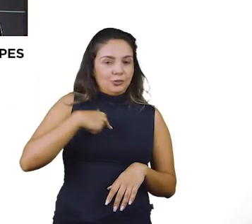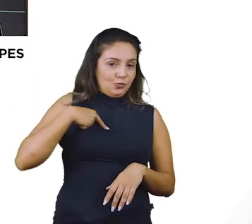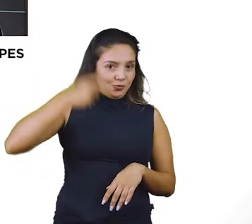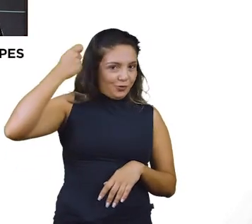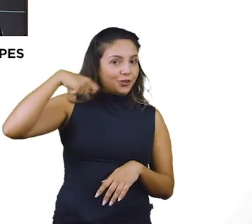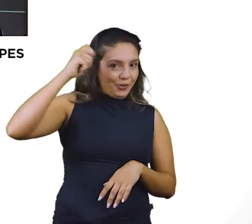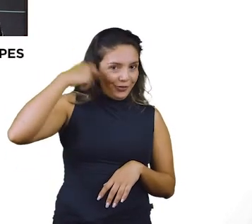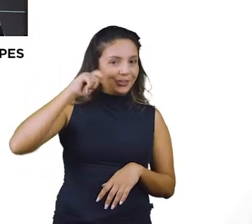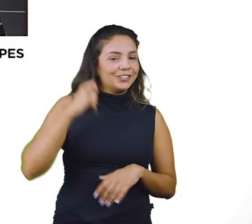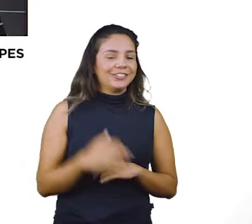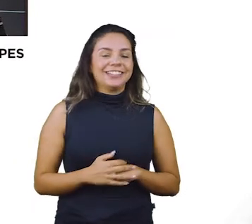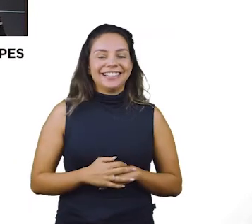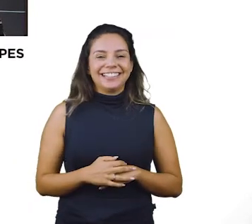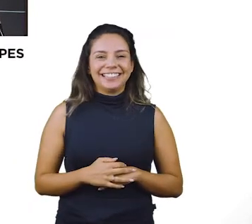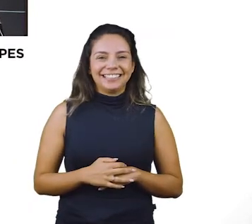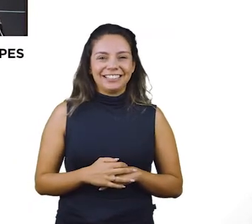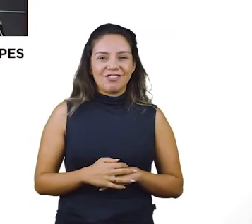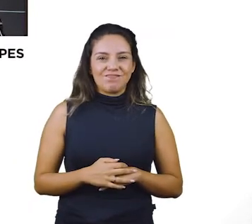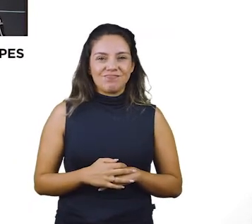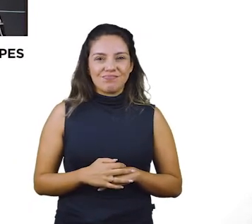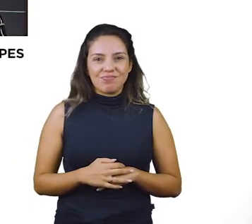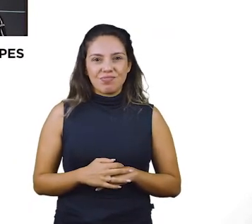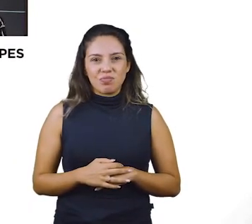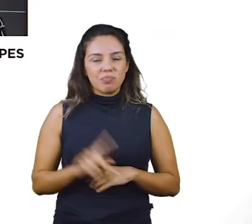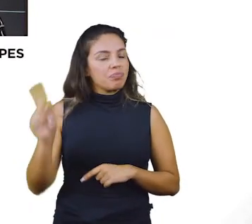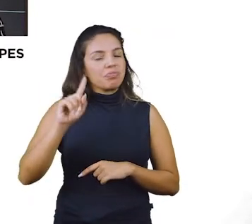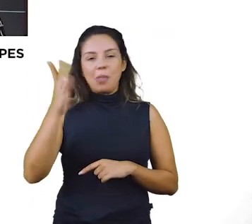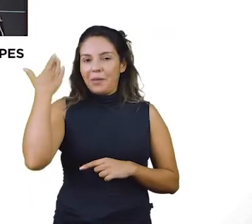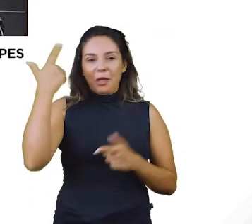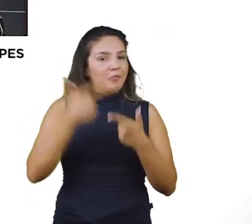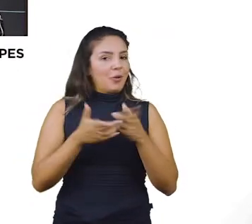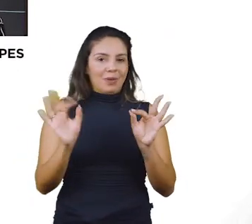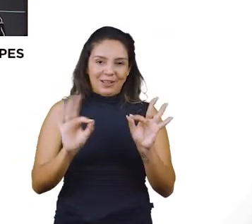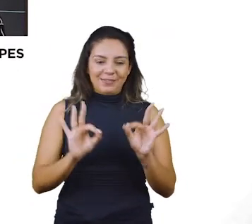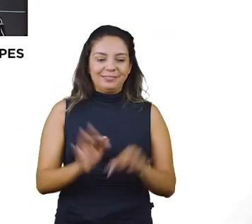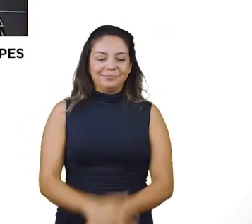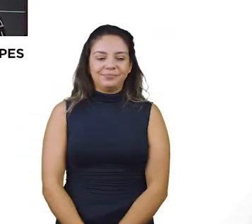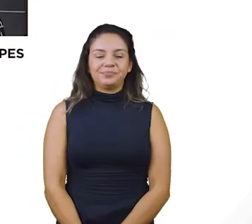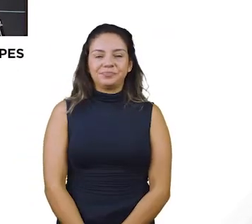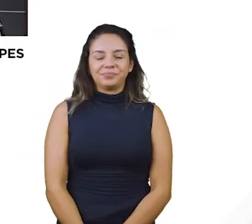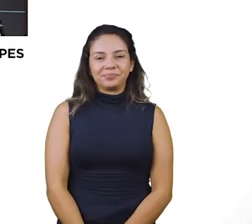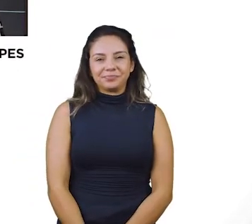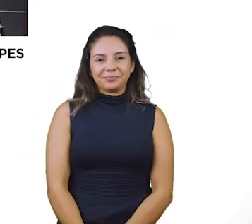ficar mais sossegado. Mas não teve problema nenhum, não.